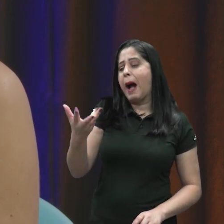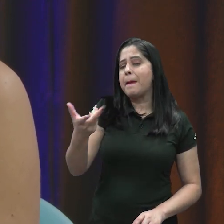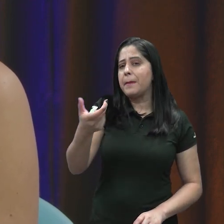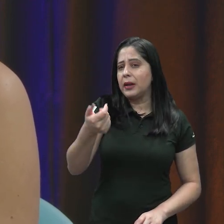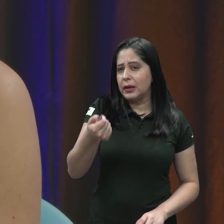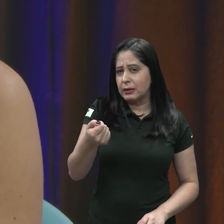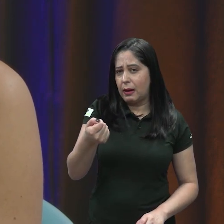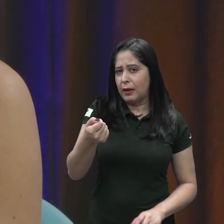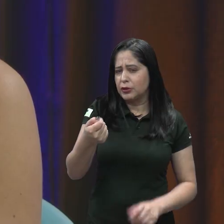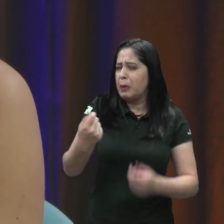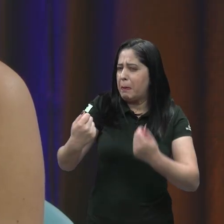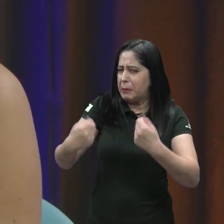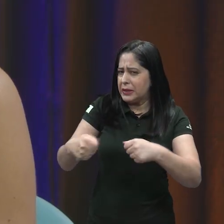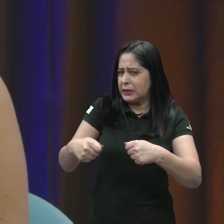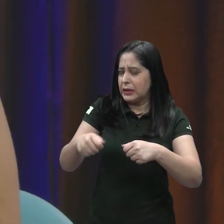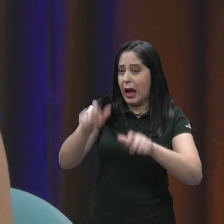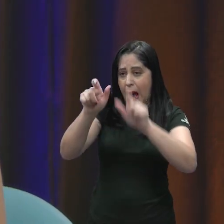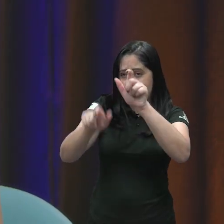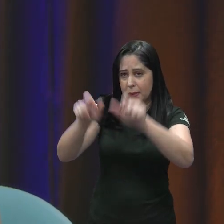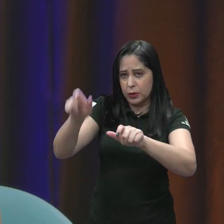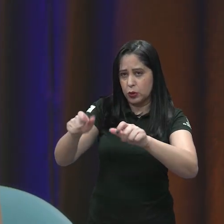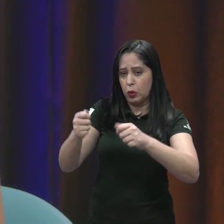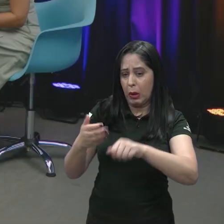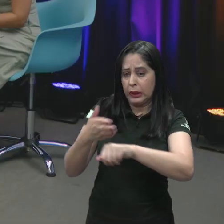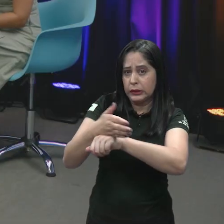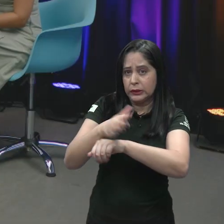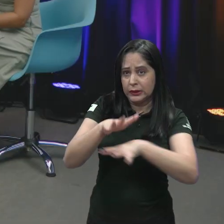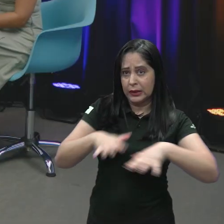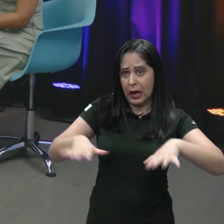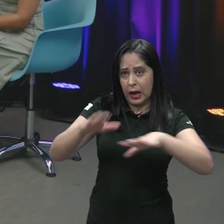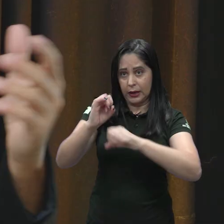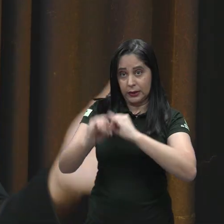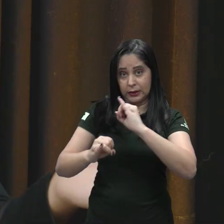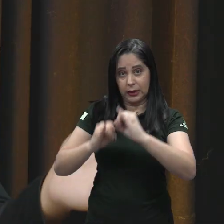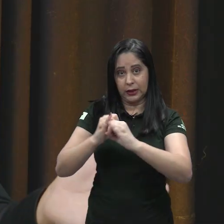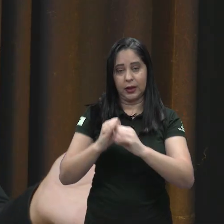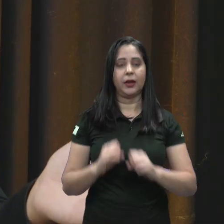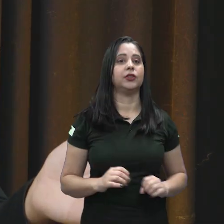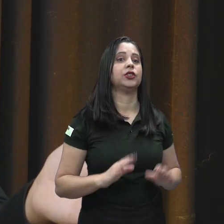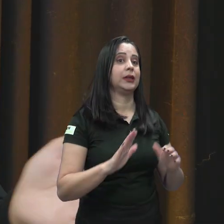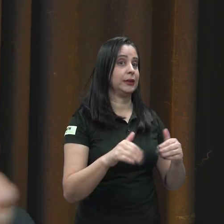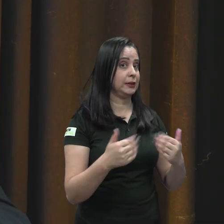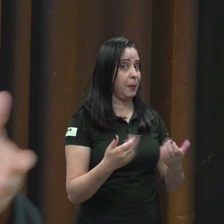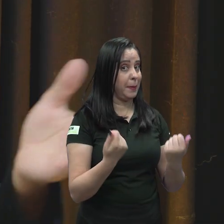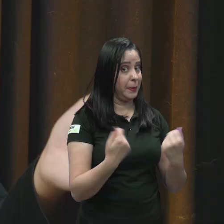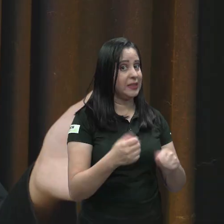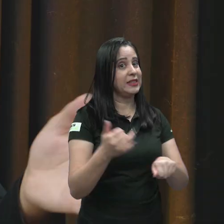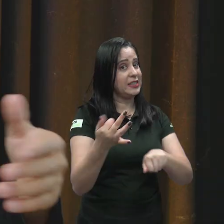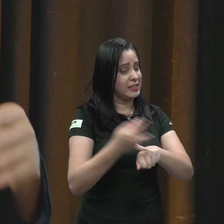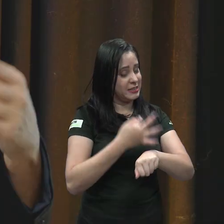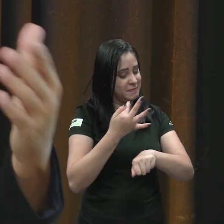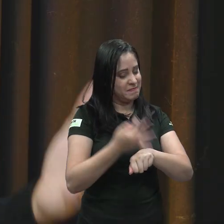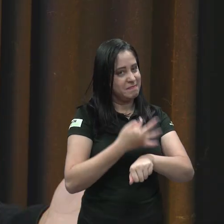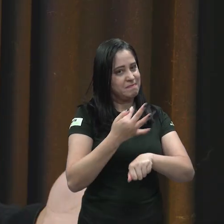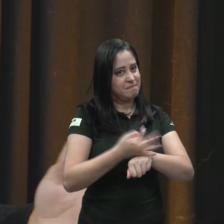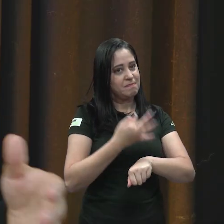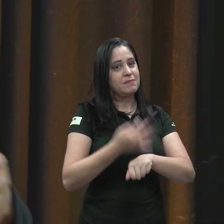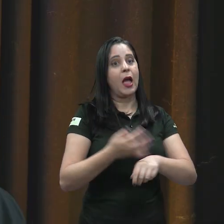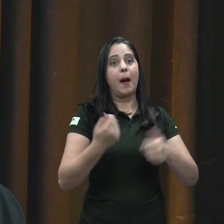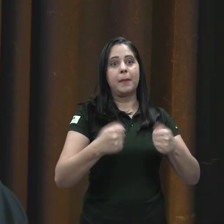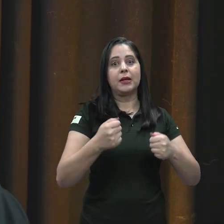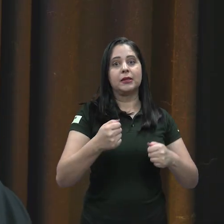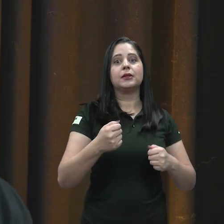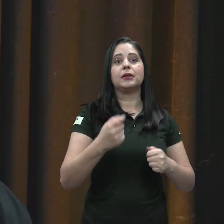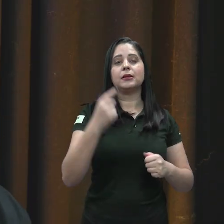quem está começando e se aventurando aí no mundo digital? Bem, primeiro ponto, eu acho que a persistência, como qualquer outro negócio, você vai levar isso a sério,